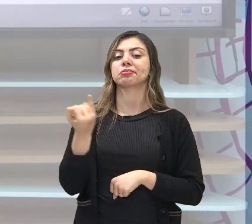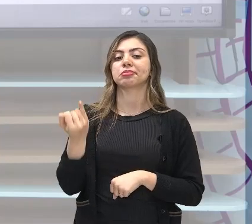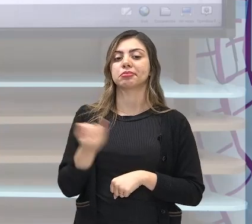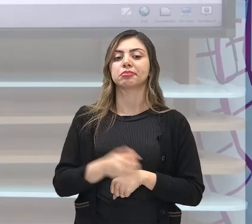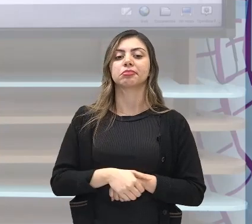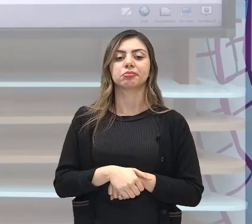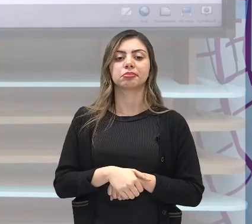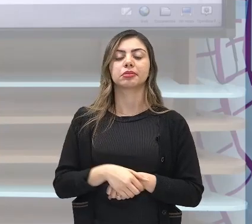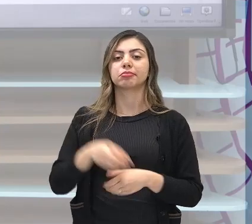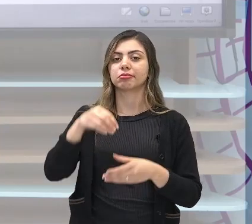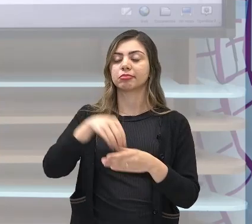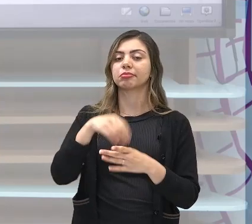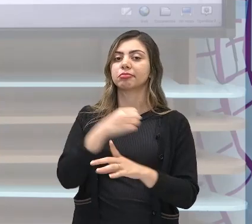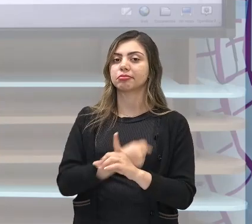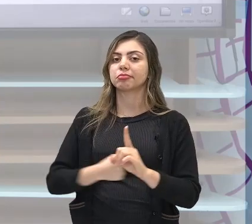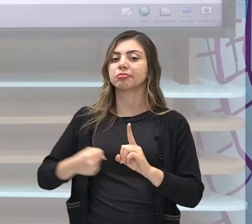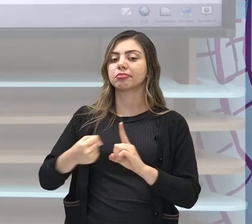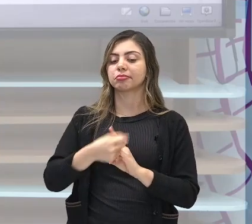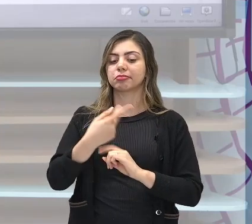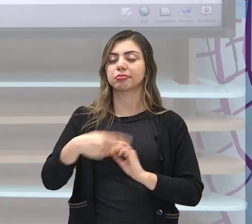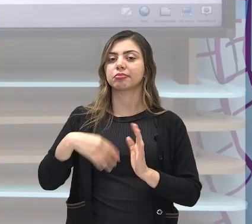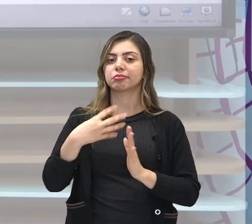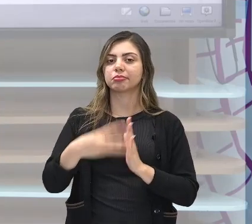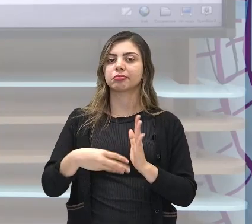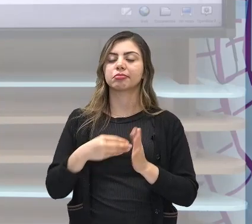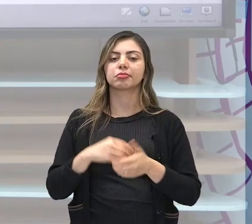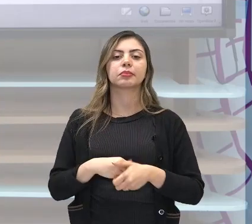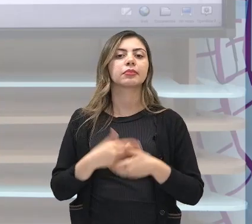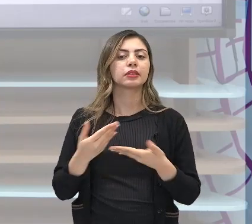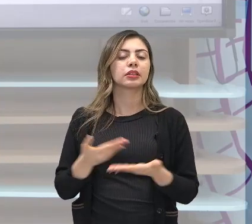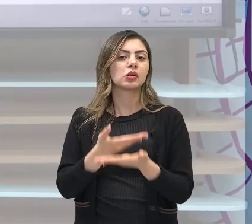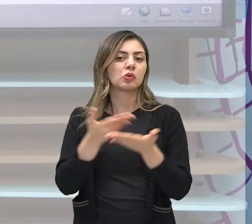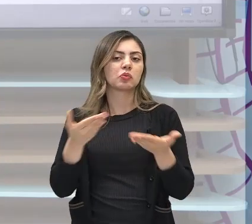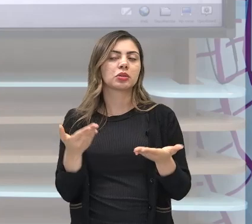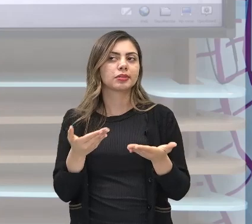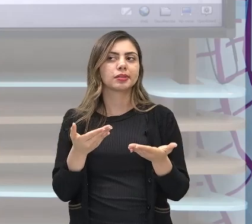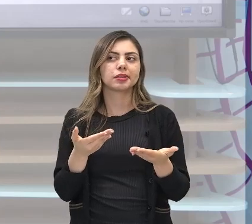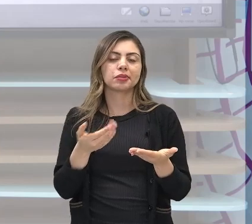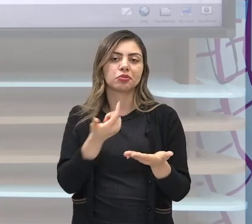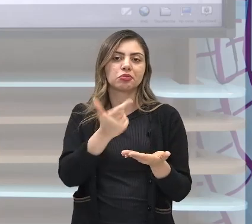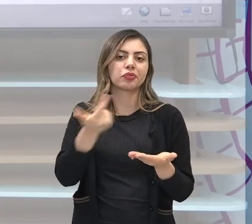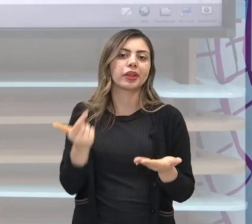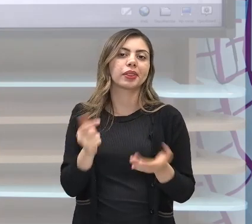estrutural dentro da sociedade amazônica. Afinal de contas, você não vai ter mais